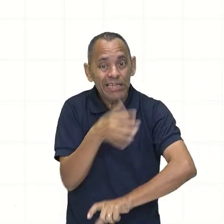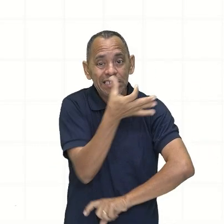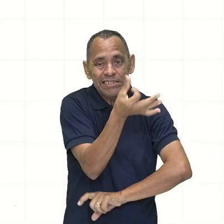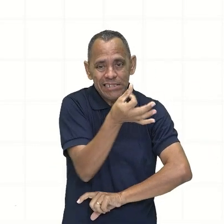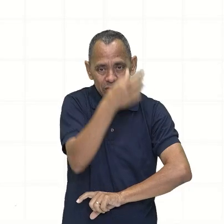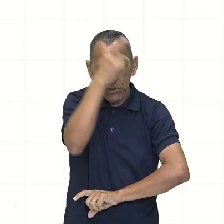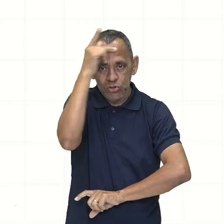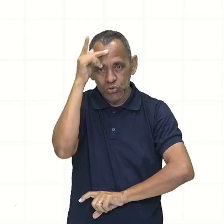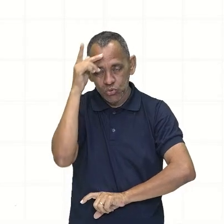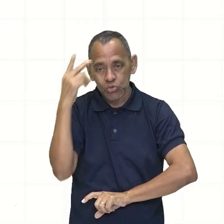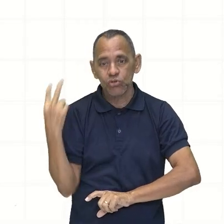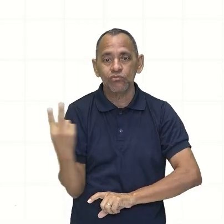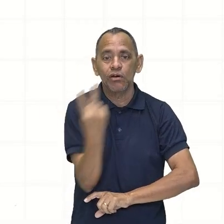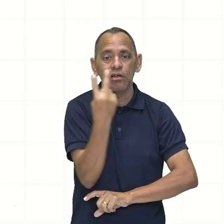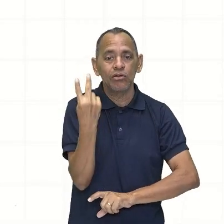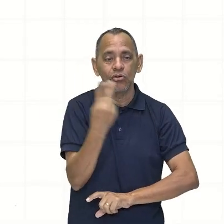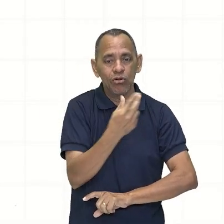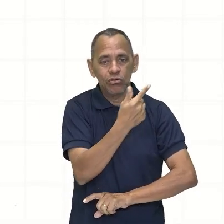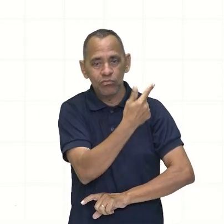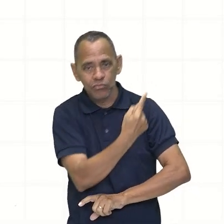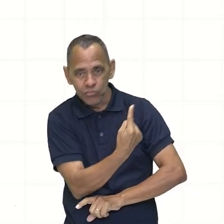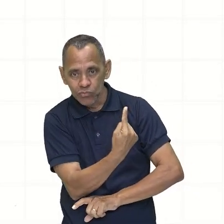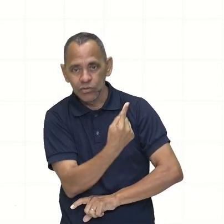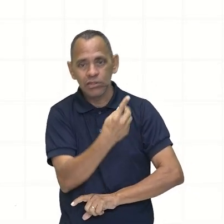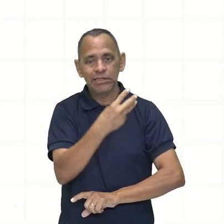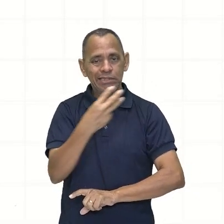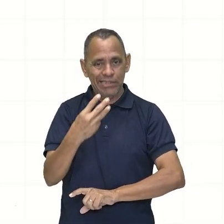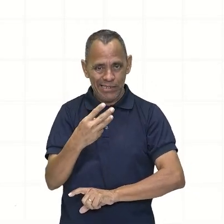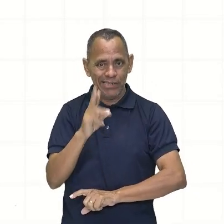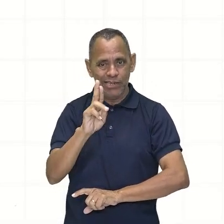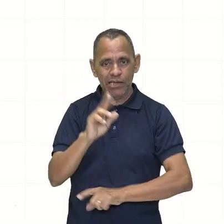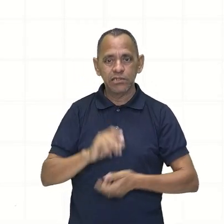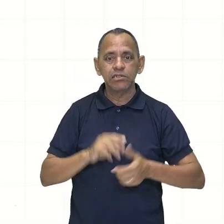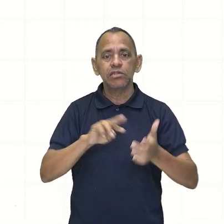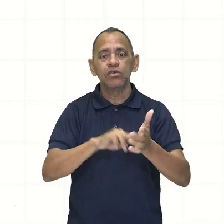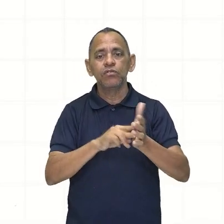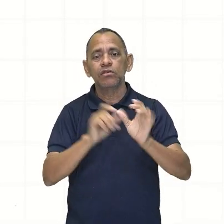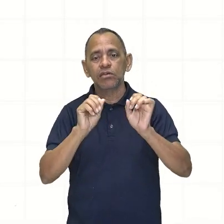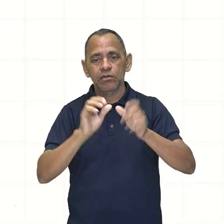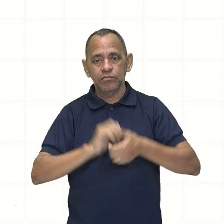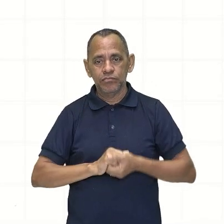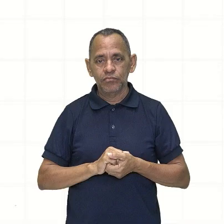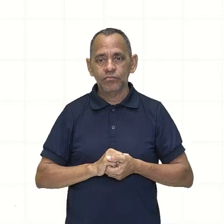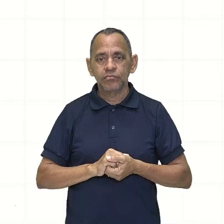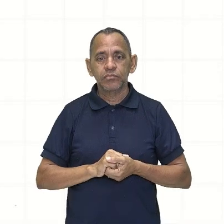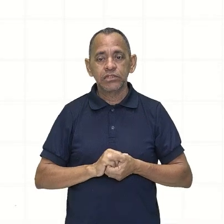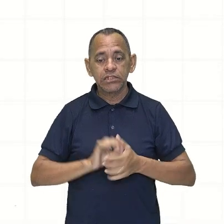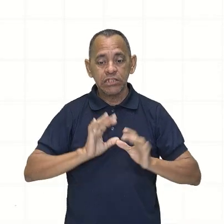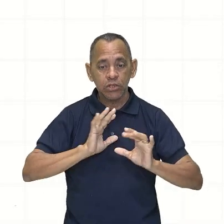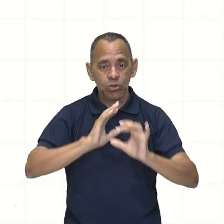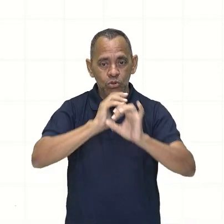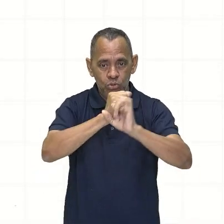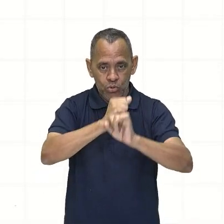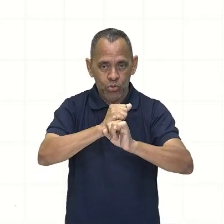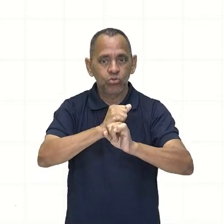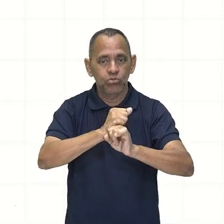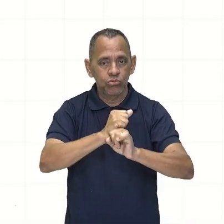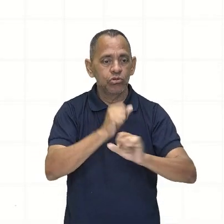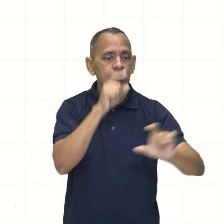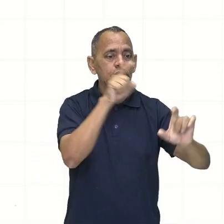valor de R$ 133, tá bom? O que que significa? Significa que ao todo eu estou